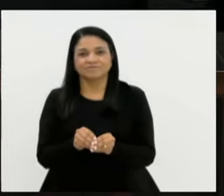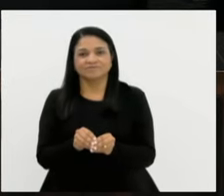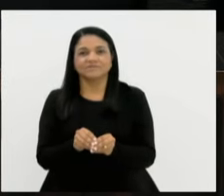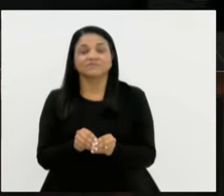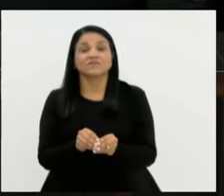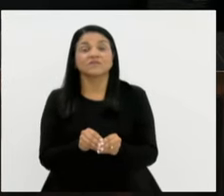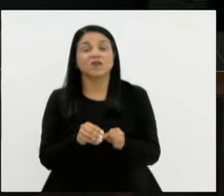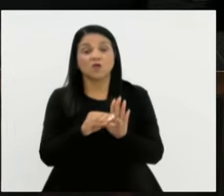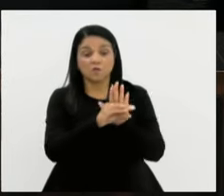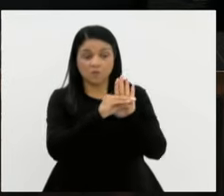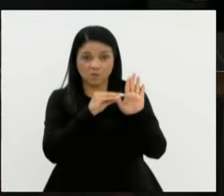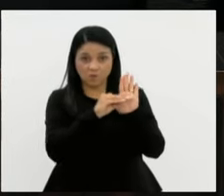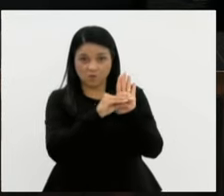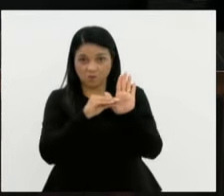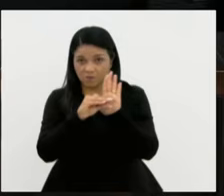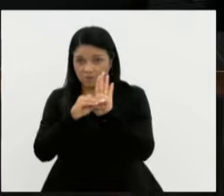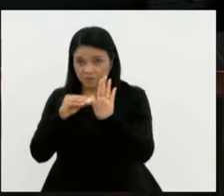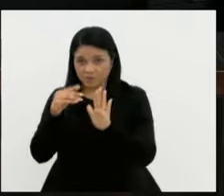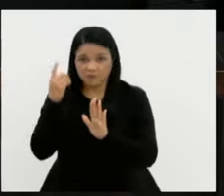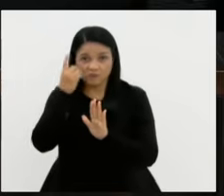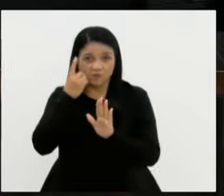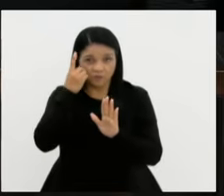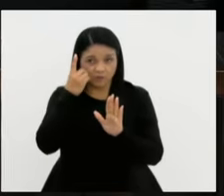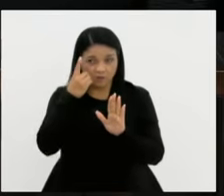alguns parlamentares aqui, conforme